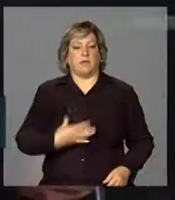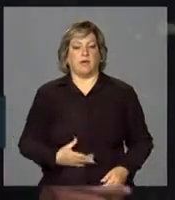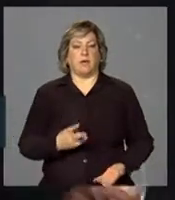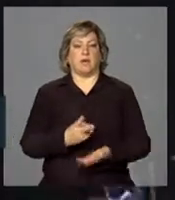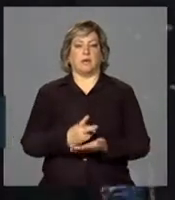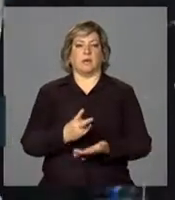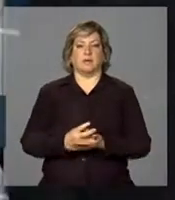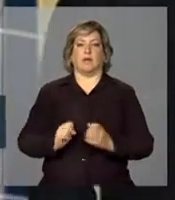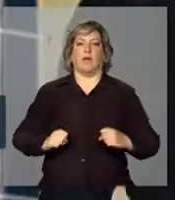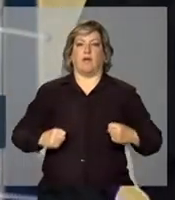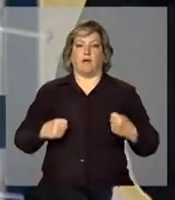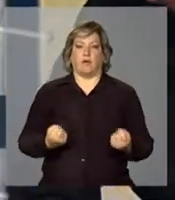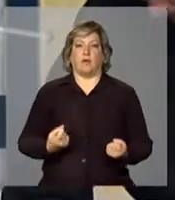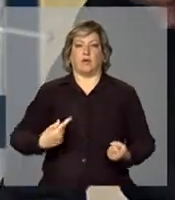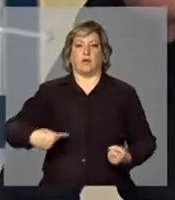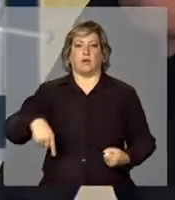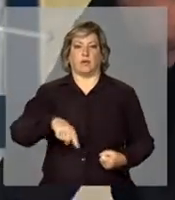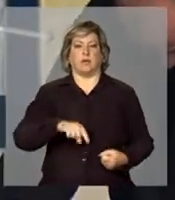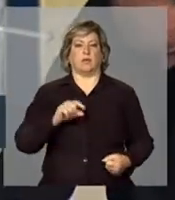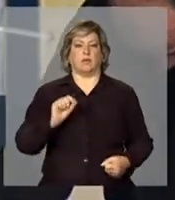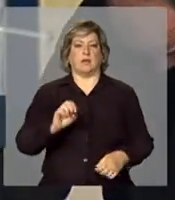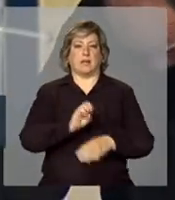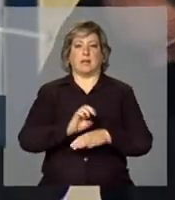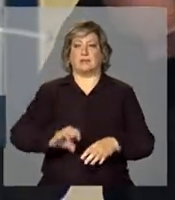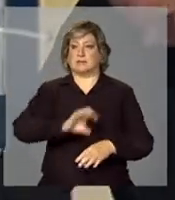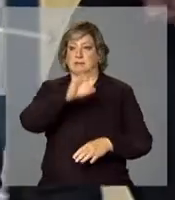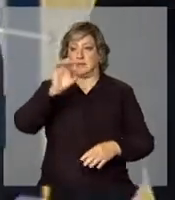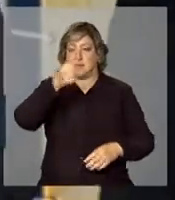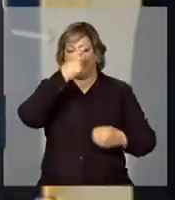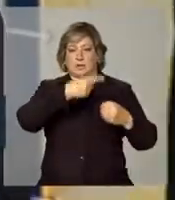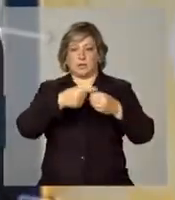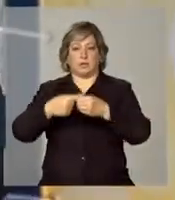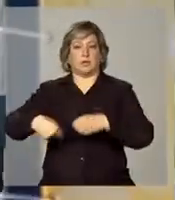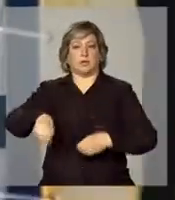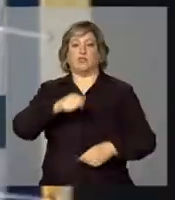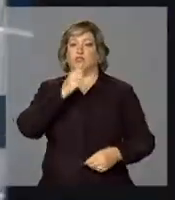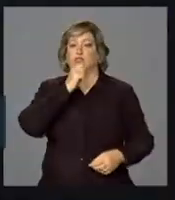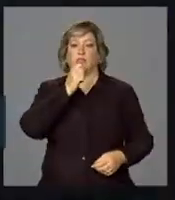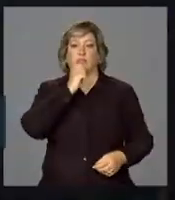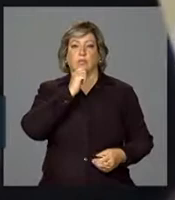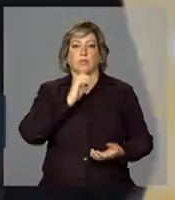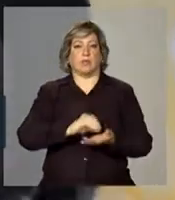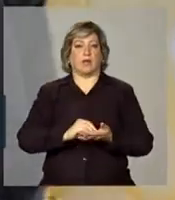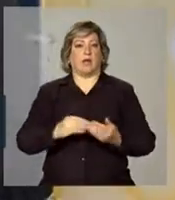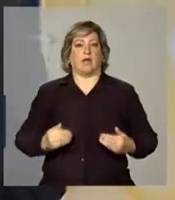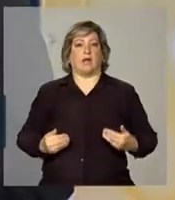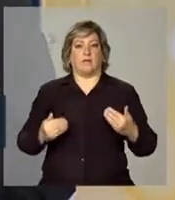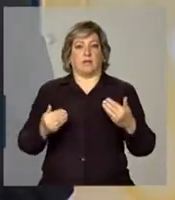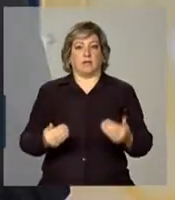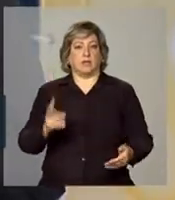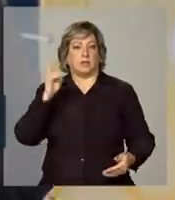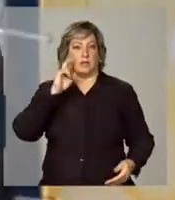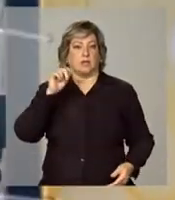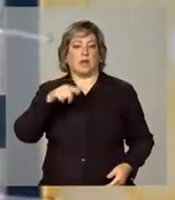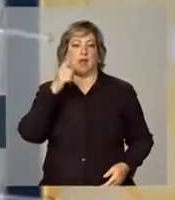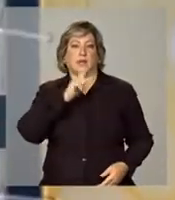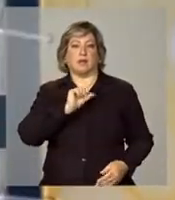força para os estados e municípios que ainda não avançaram nessa questão de transparência e acesso à